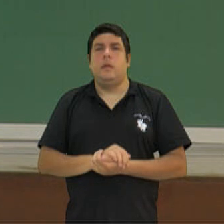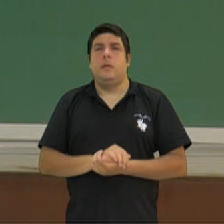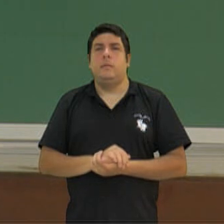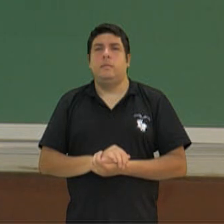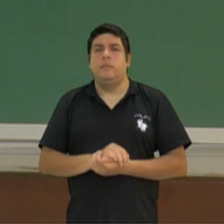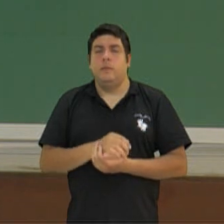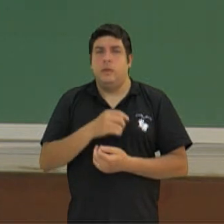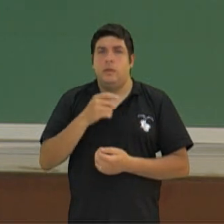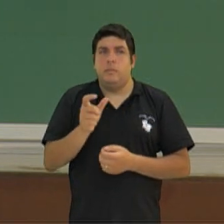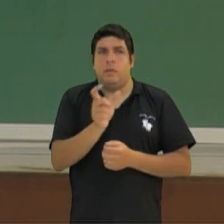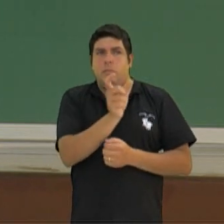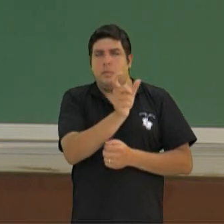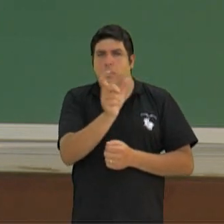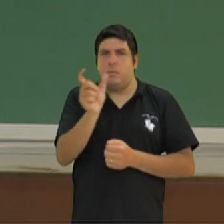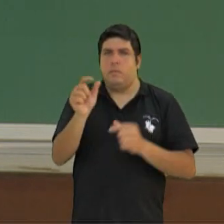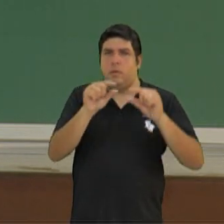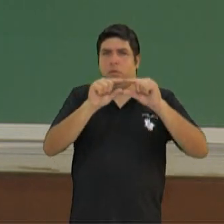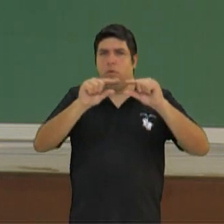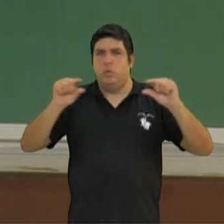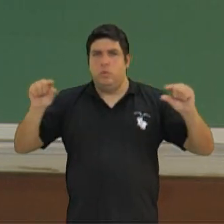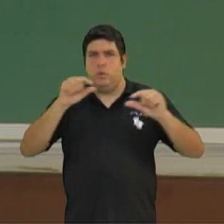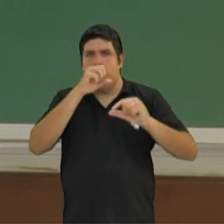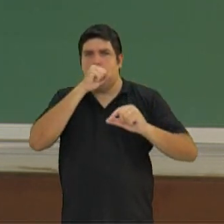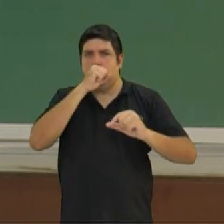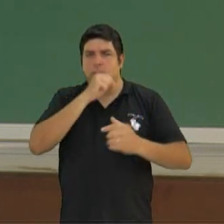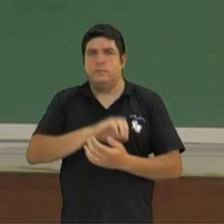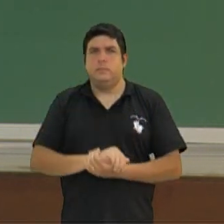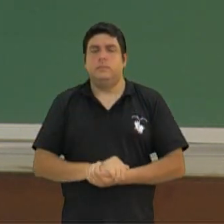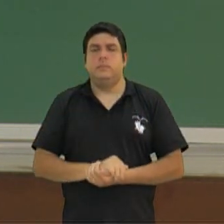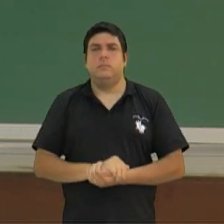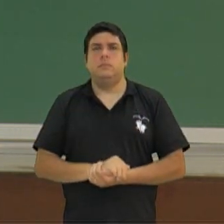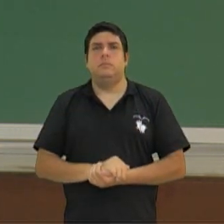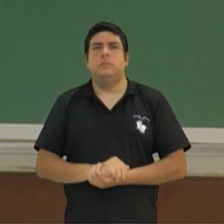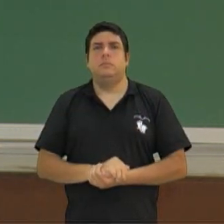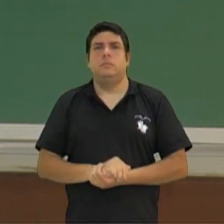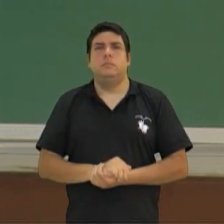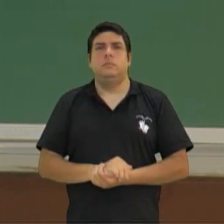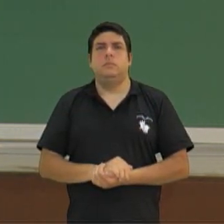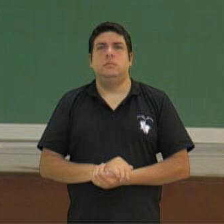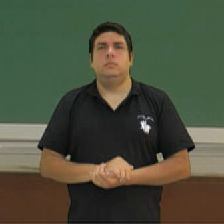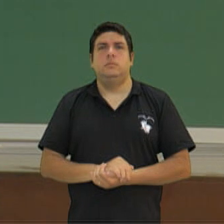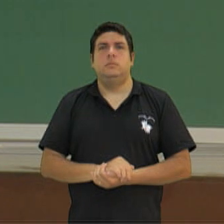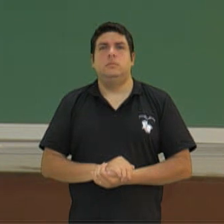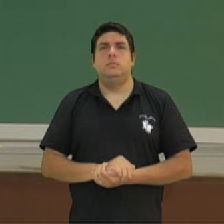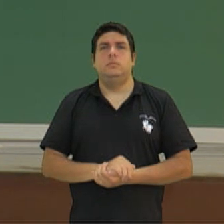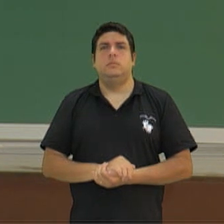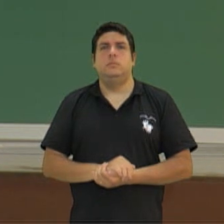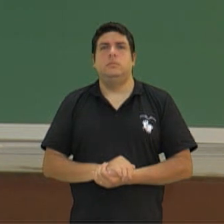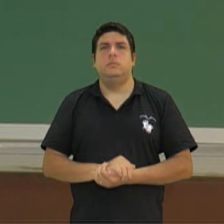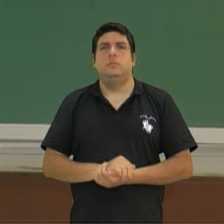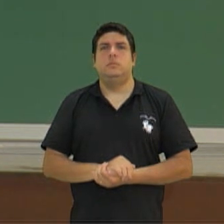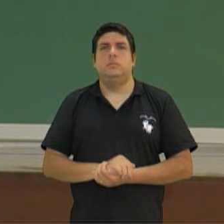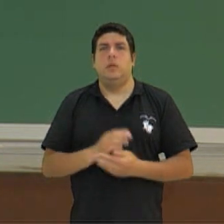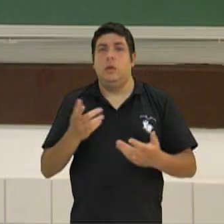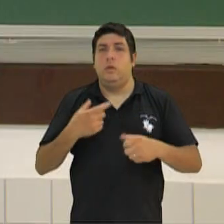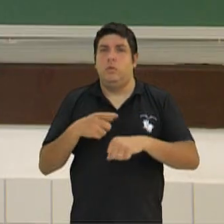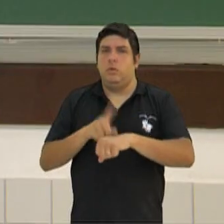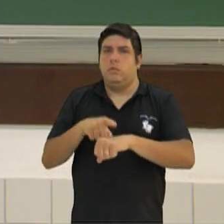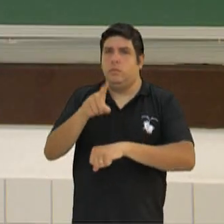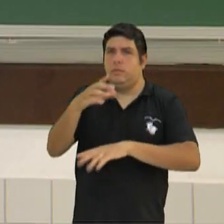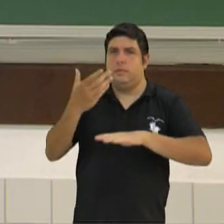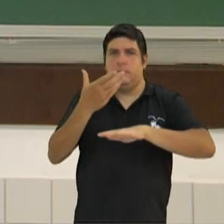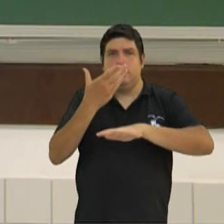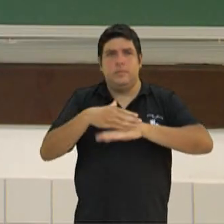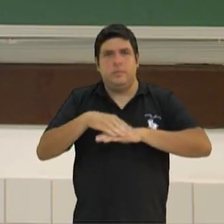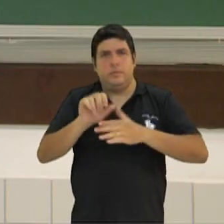palavras spiderweb, black cat, candle, bat, cauldron, ok? Então eu vou dar um tempinho para vocês poderem fazer